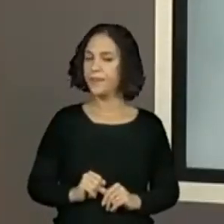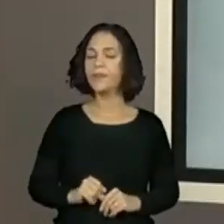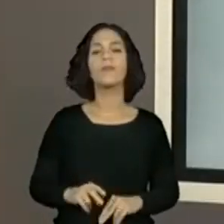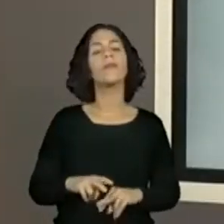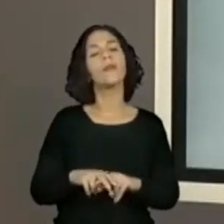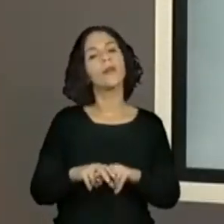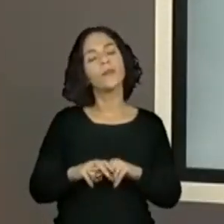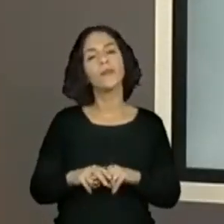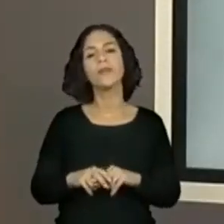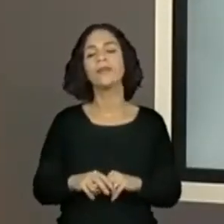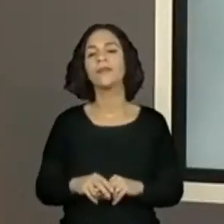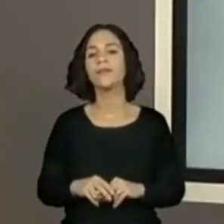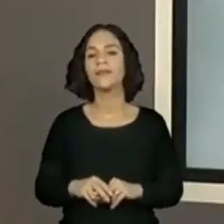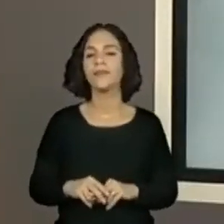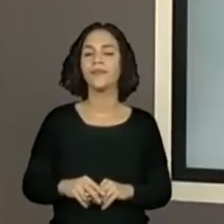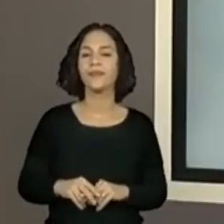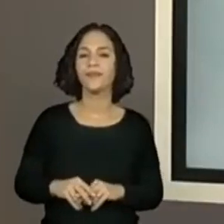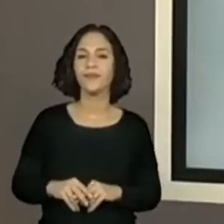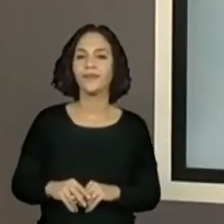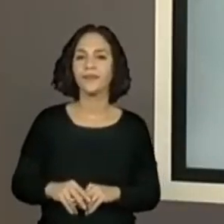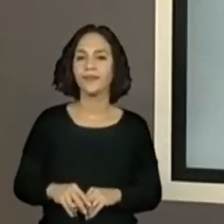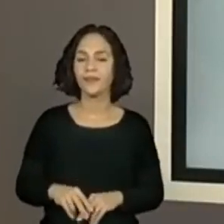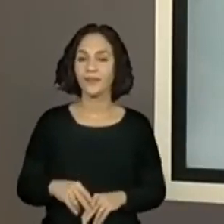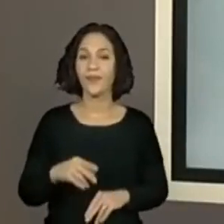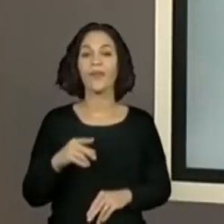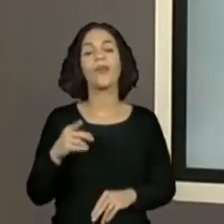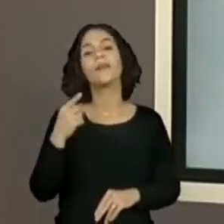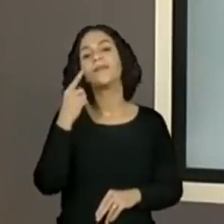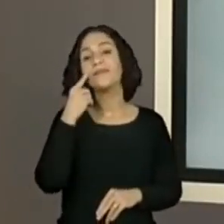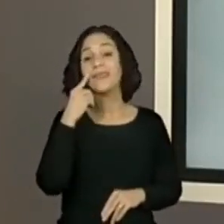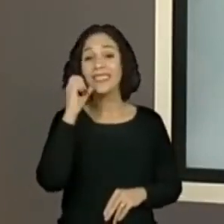da quantidade, se eu não olhar para o valor,